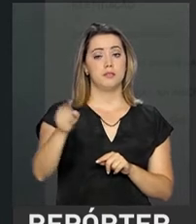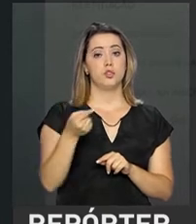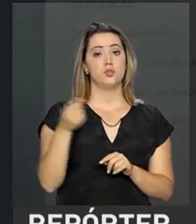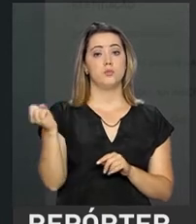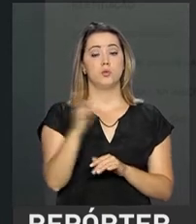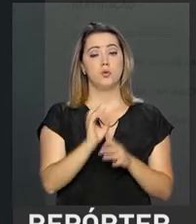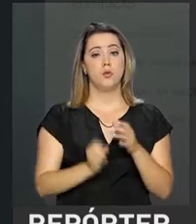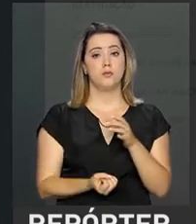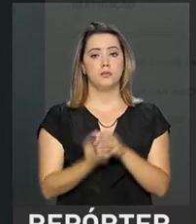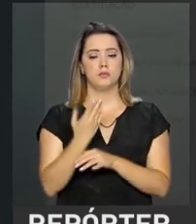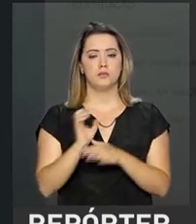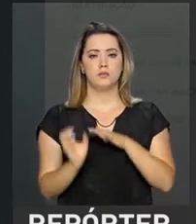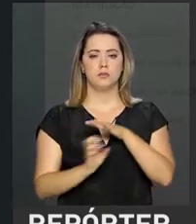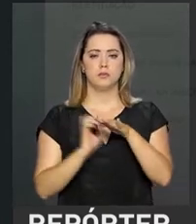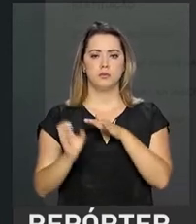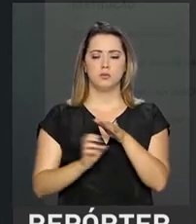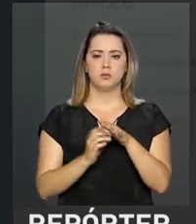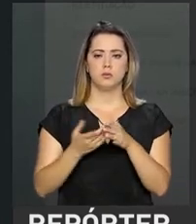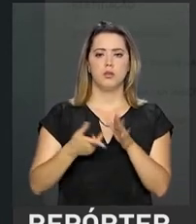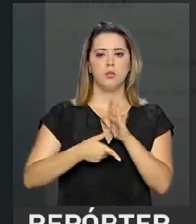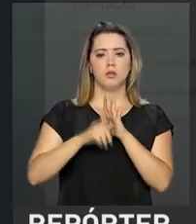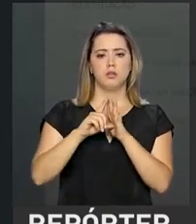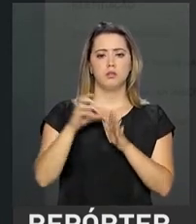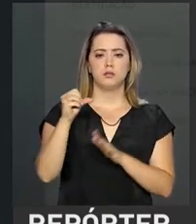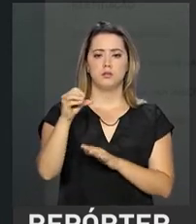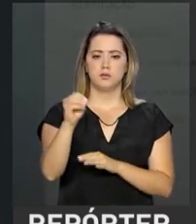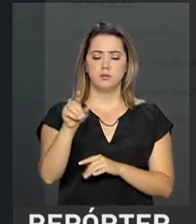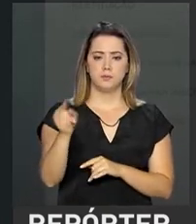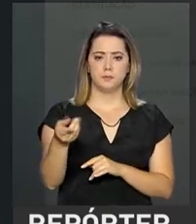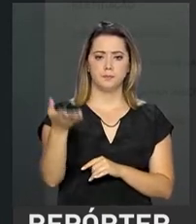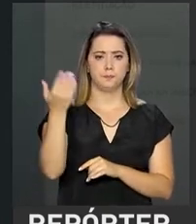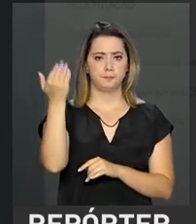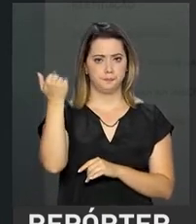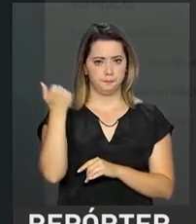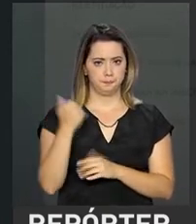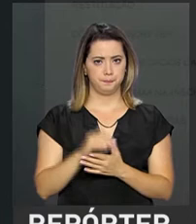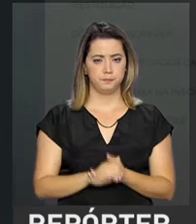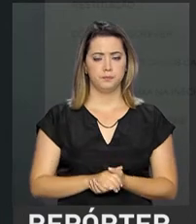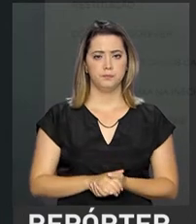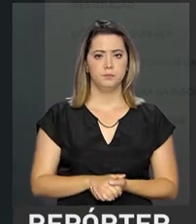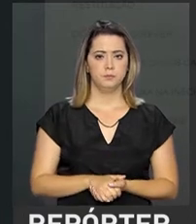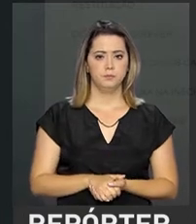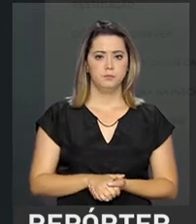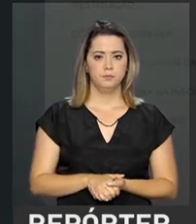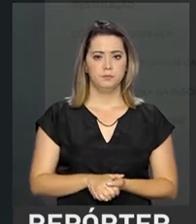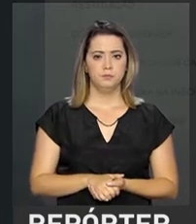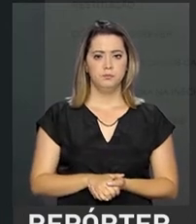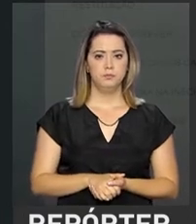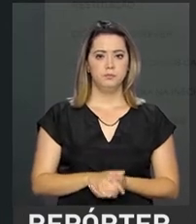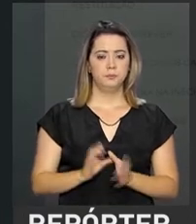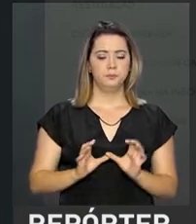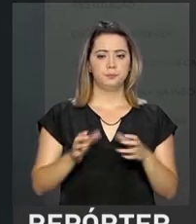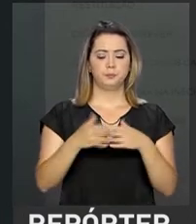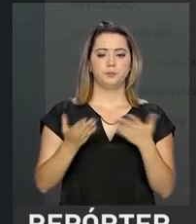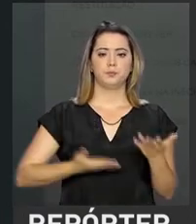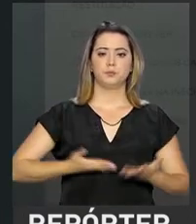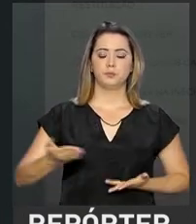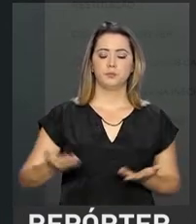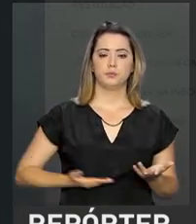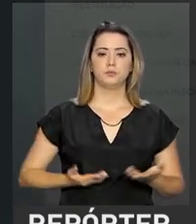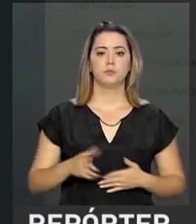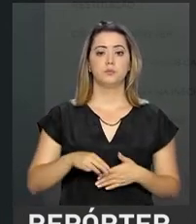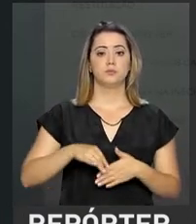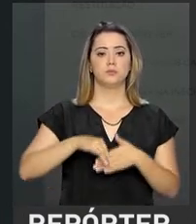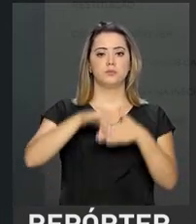empresas formalizadas contra 90 mil no mesmo período em 2016 o setor de serviços